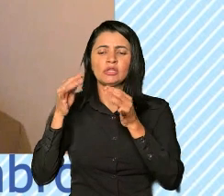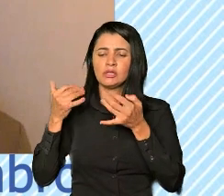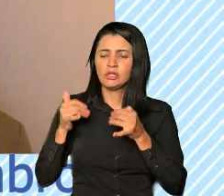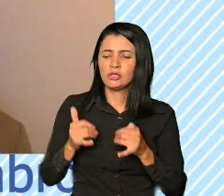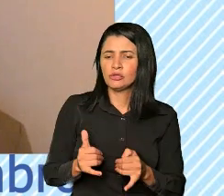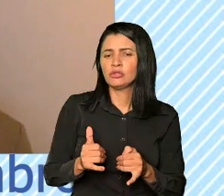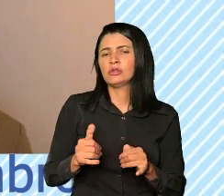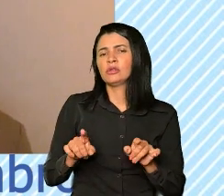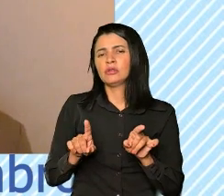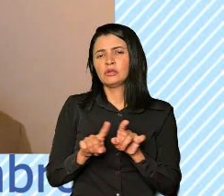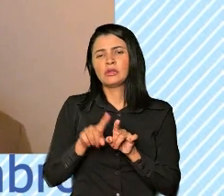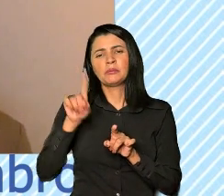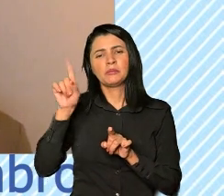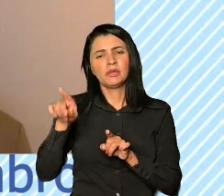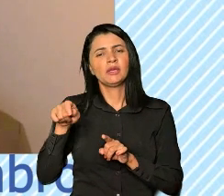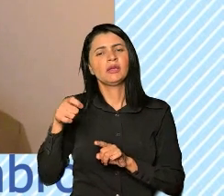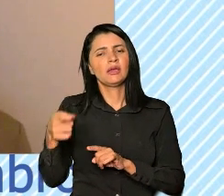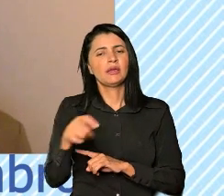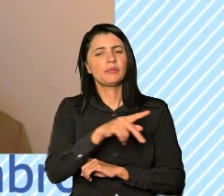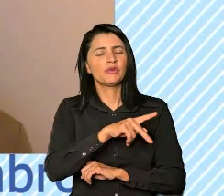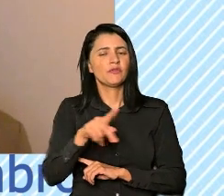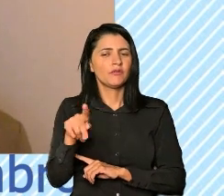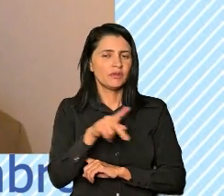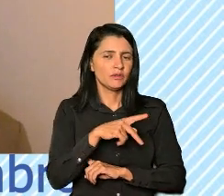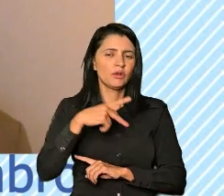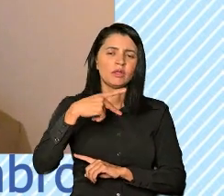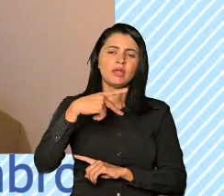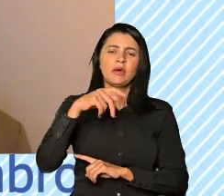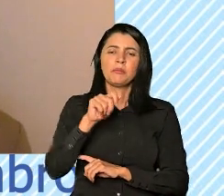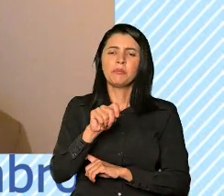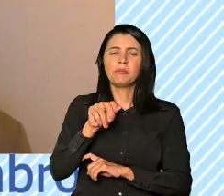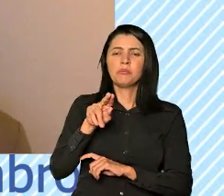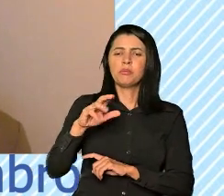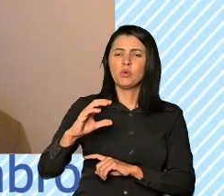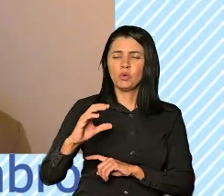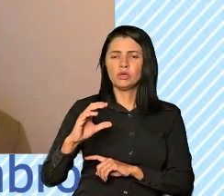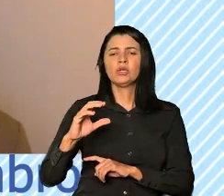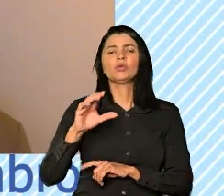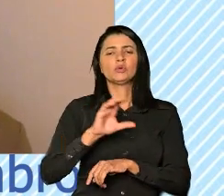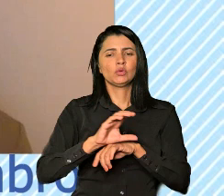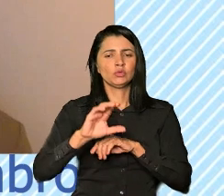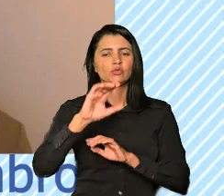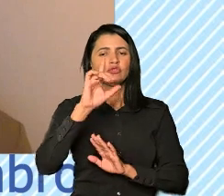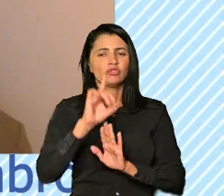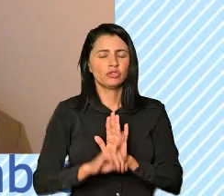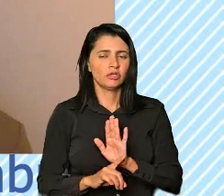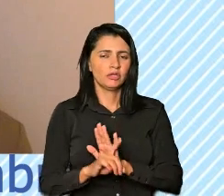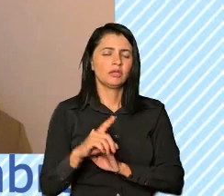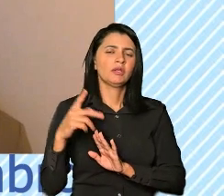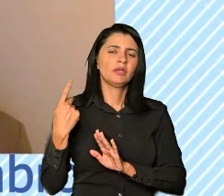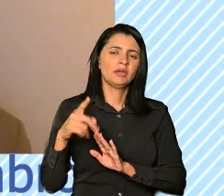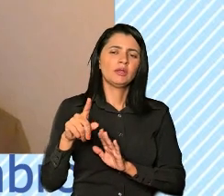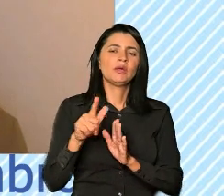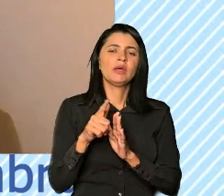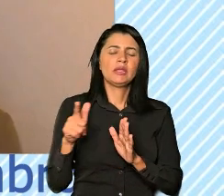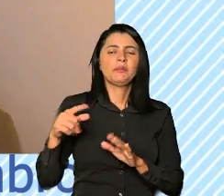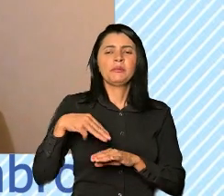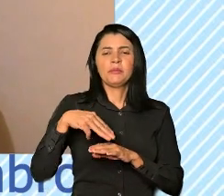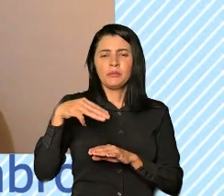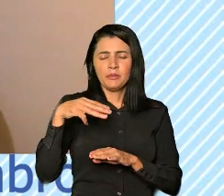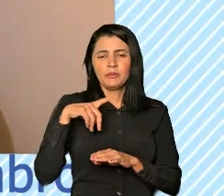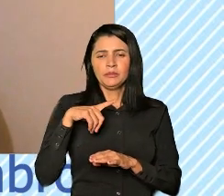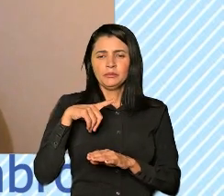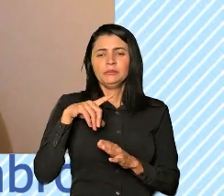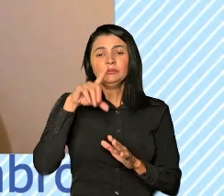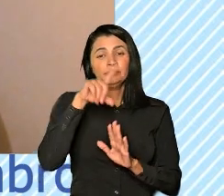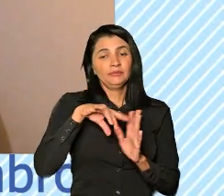também professora do curso de especialização da PUC São Paulo, do Cultura e della Matéria em Direito Internacional da